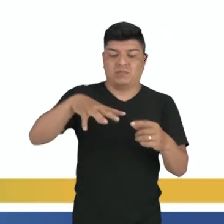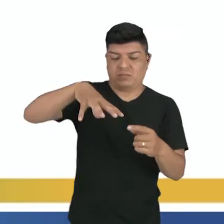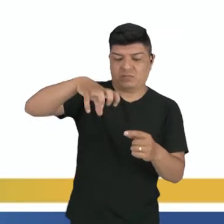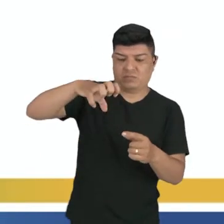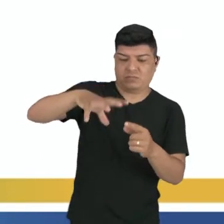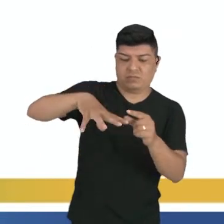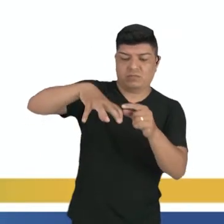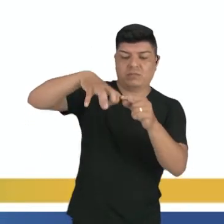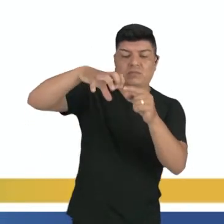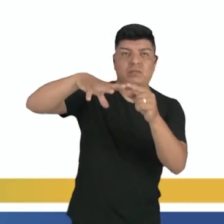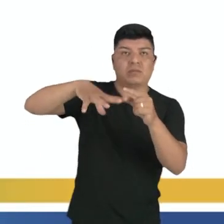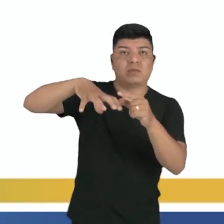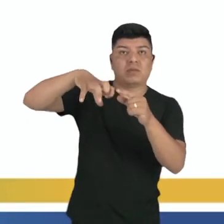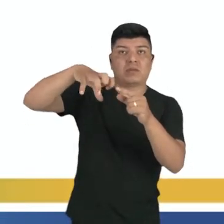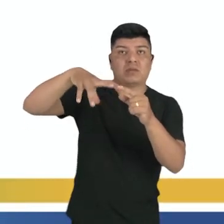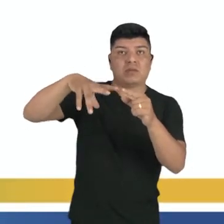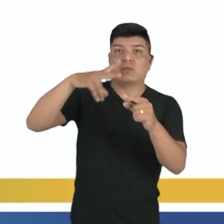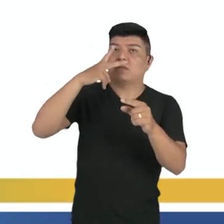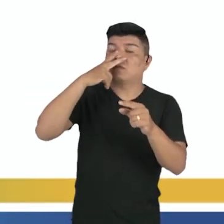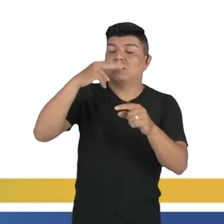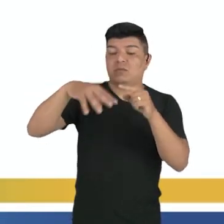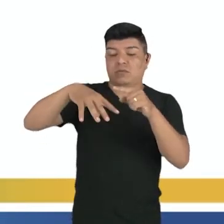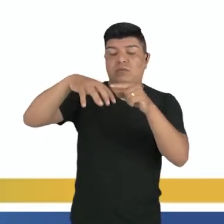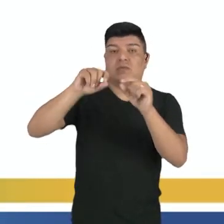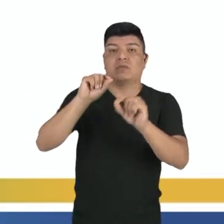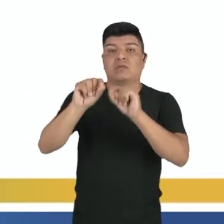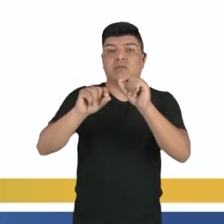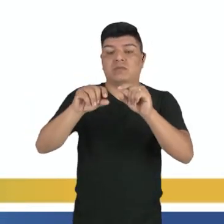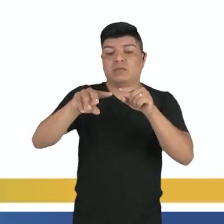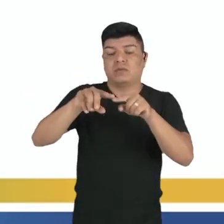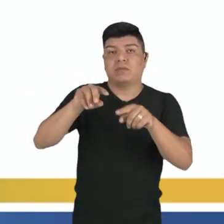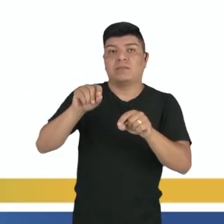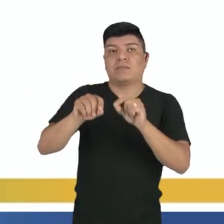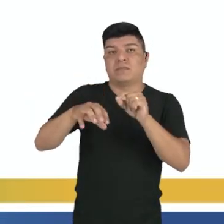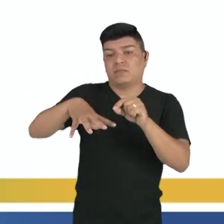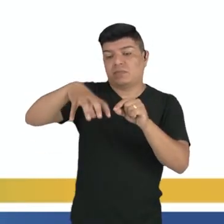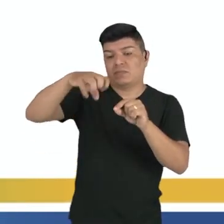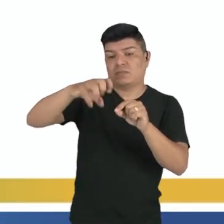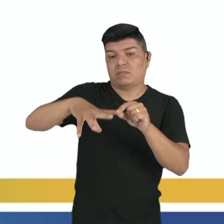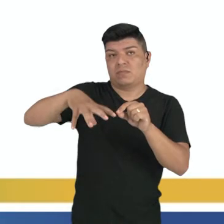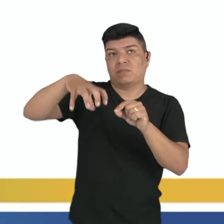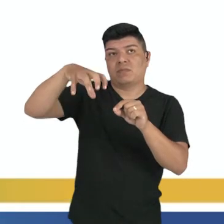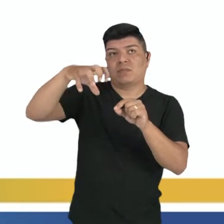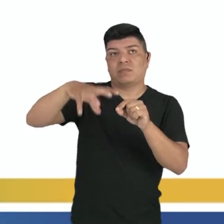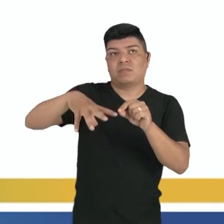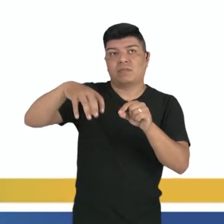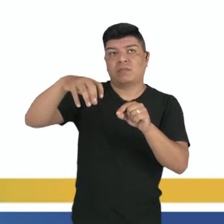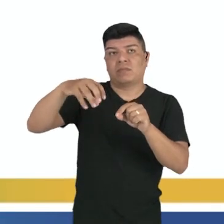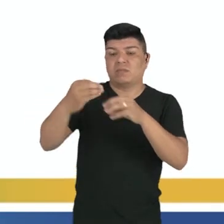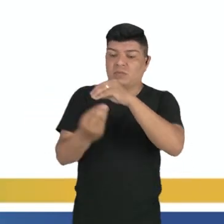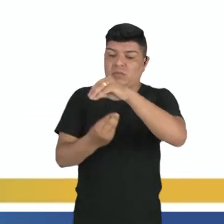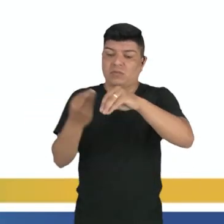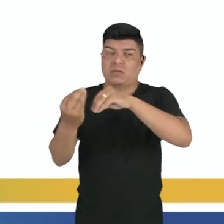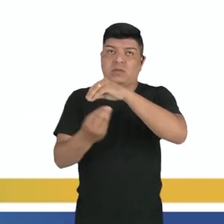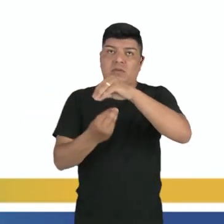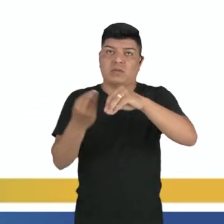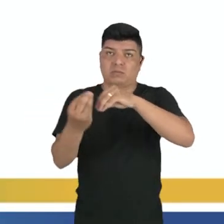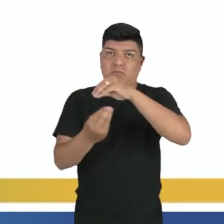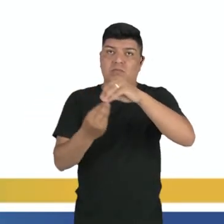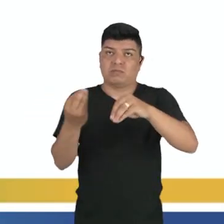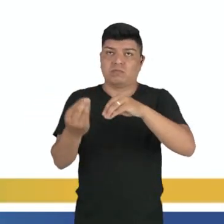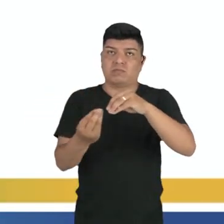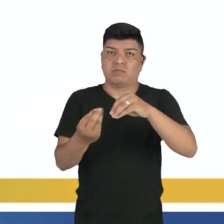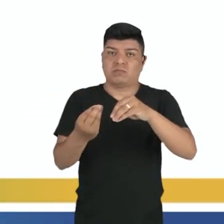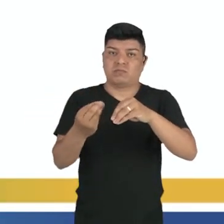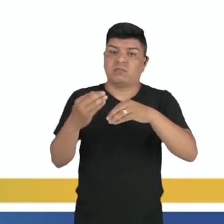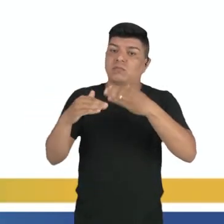tentáculos quinidócitos. E esses quinidócitos eles vão ficar mergulhados numa substância urticante. E aí,